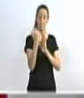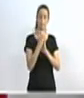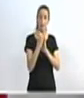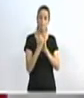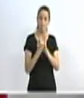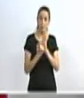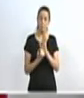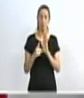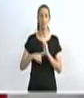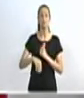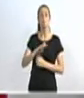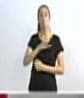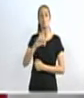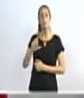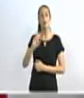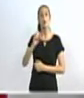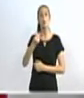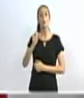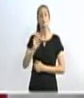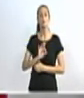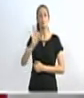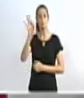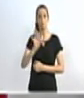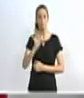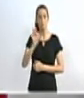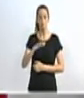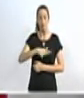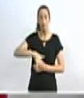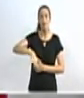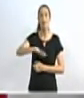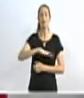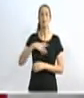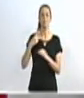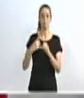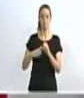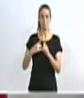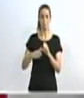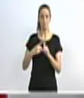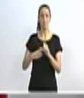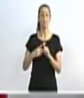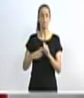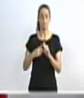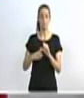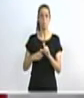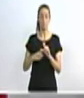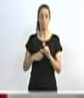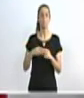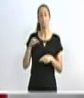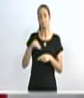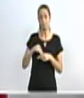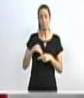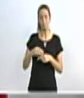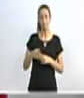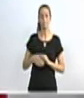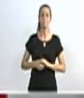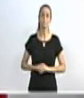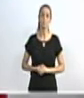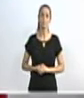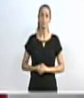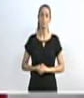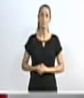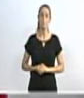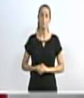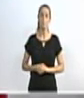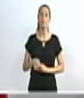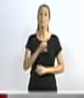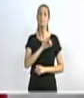exemplo de Blumenau, 80% da área urbana do distrito sede do município.